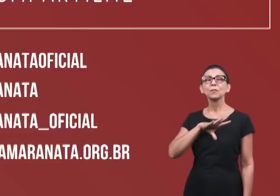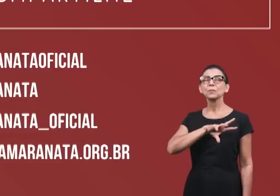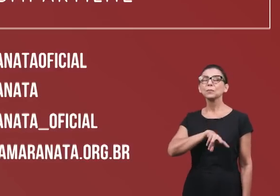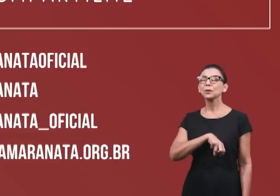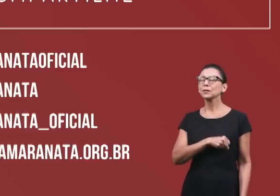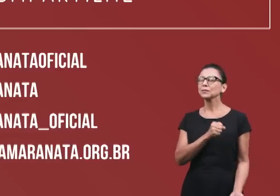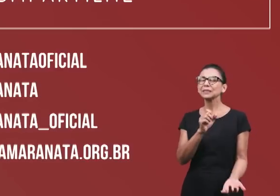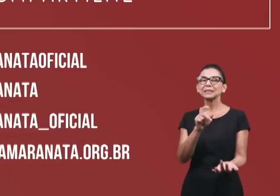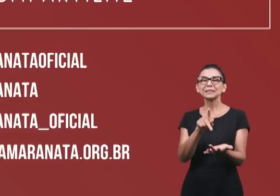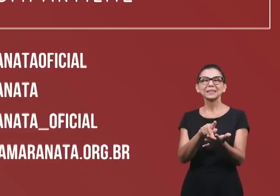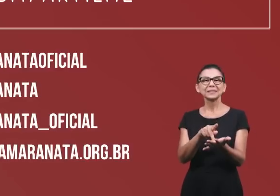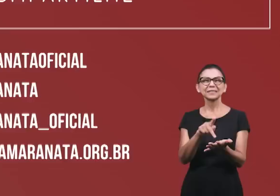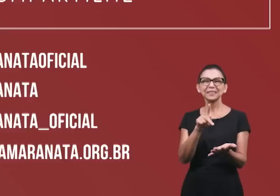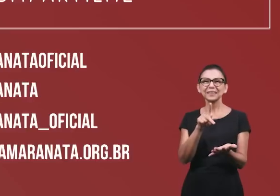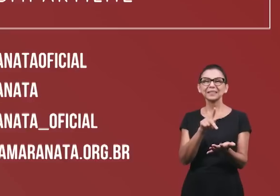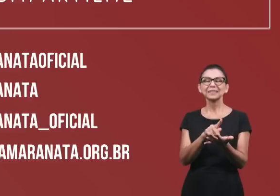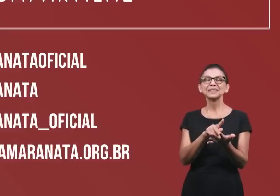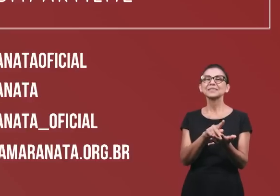O amor